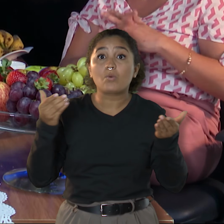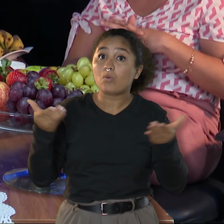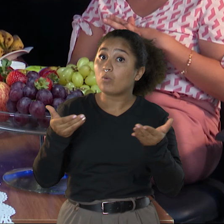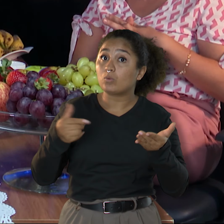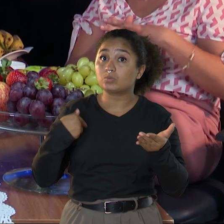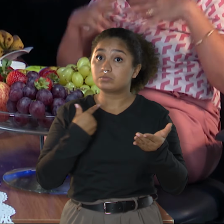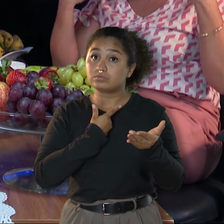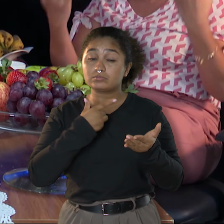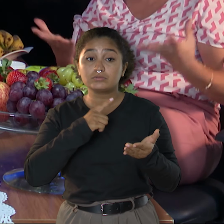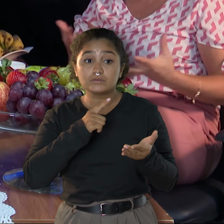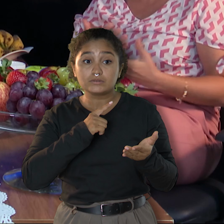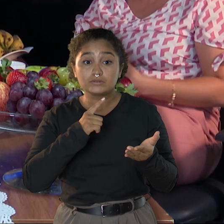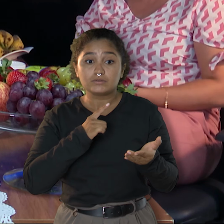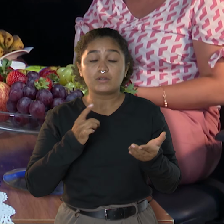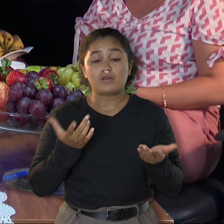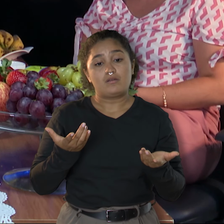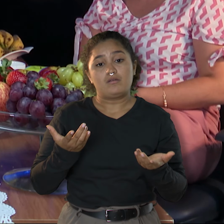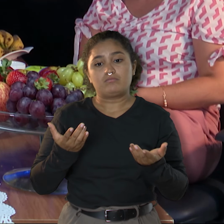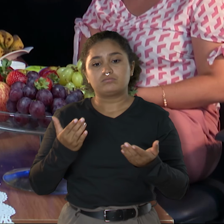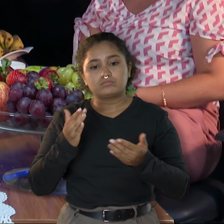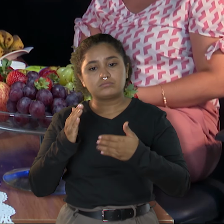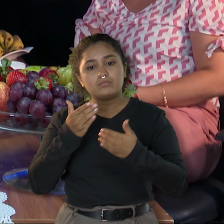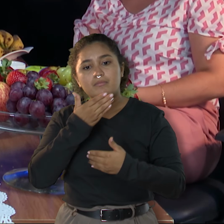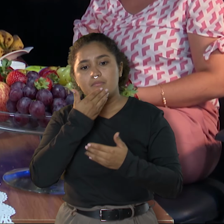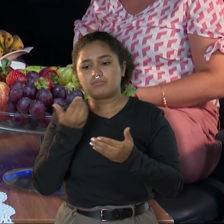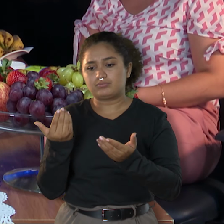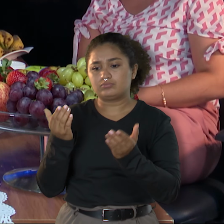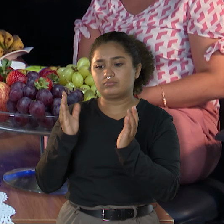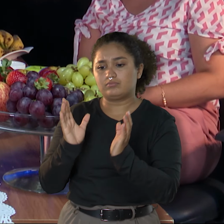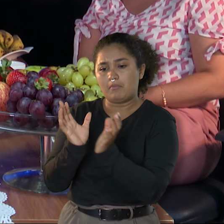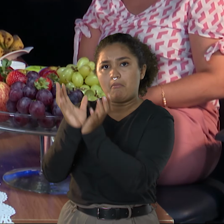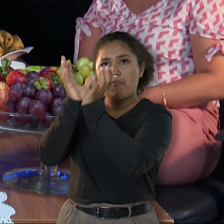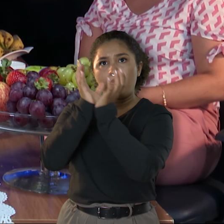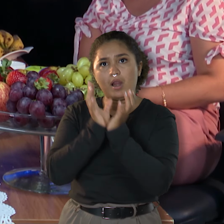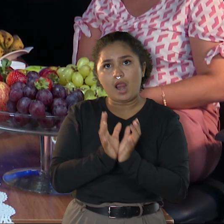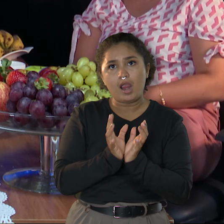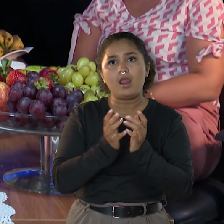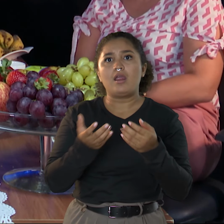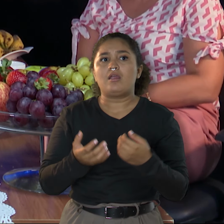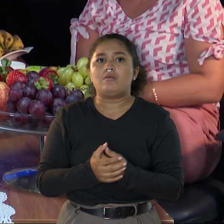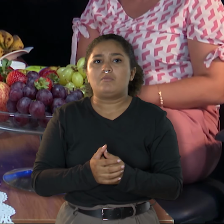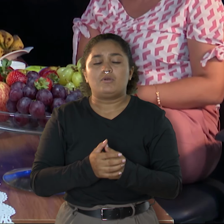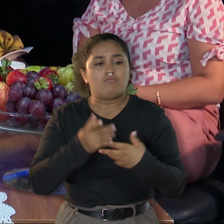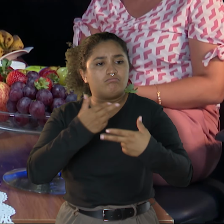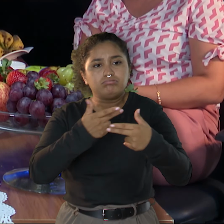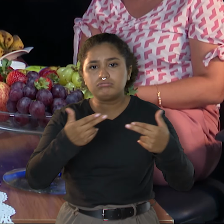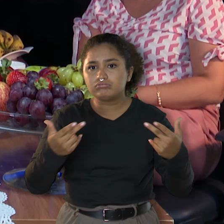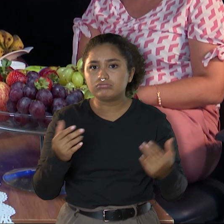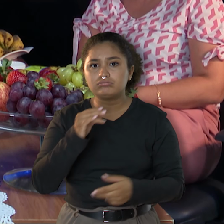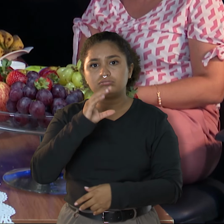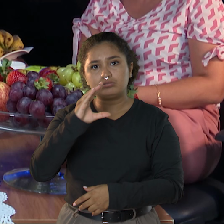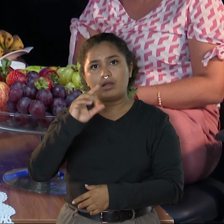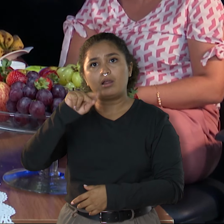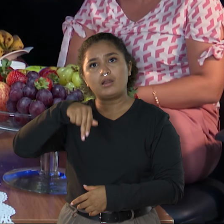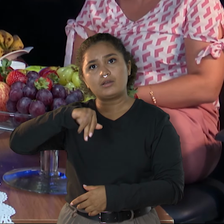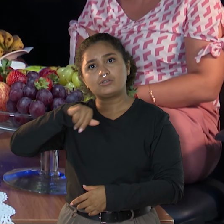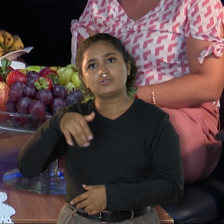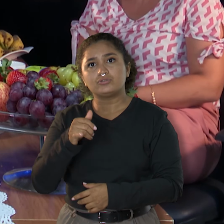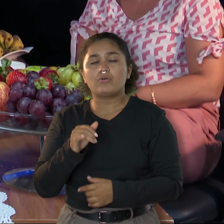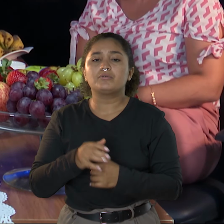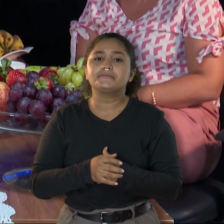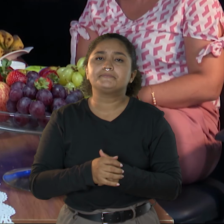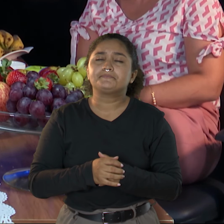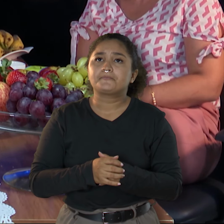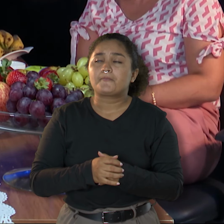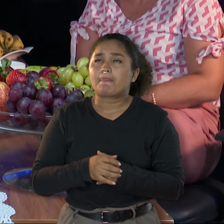hoje, ter contribuído para a gente hoje estar recebendo essas premiações, né, do CNJ, né, Tainá? Como foi a